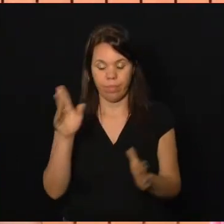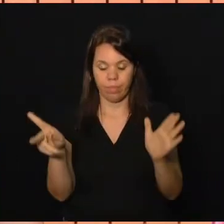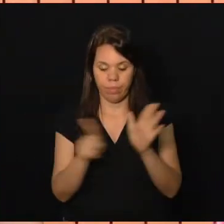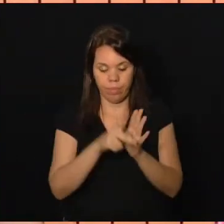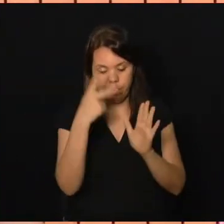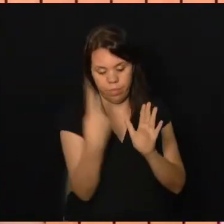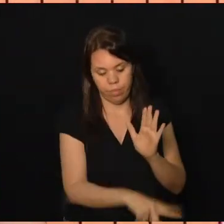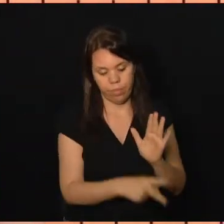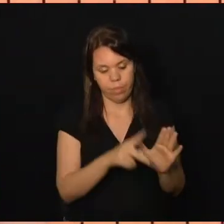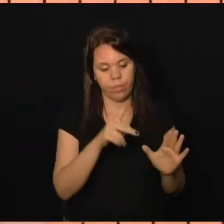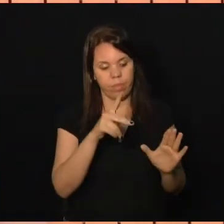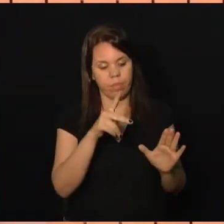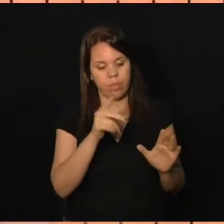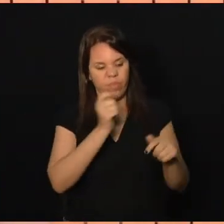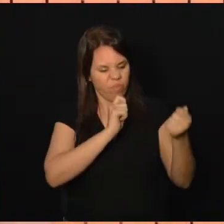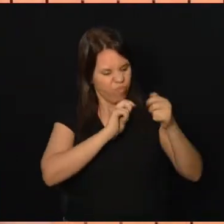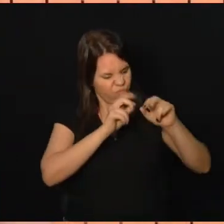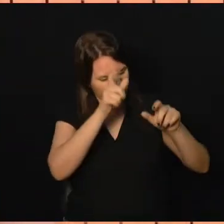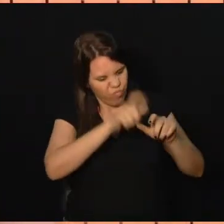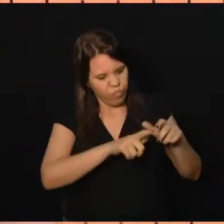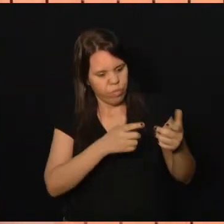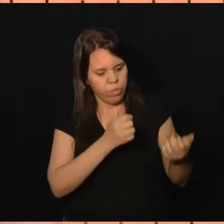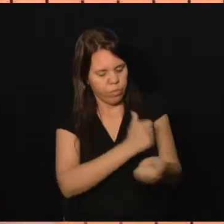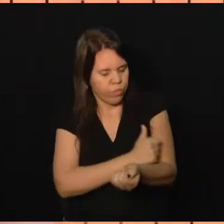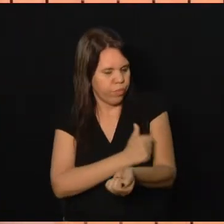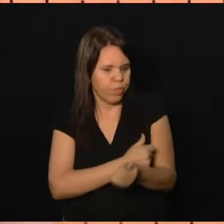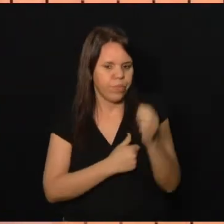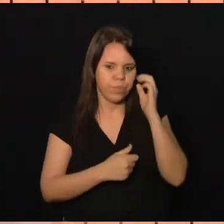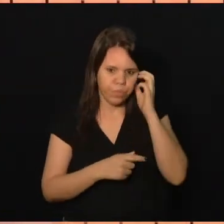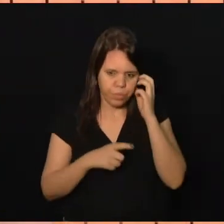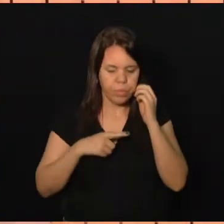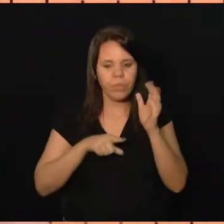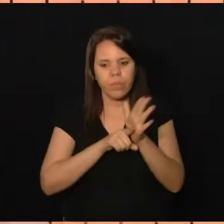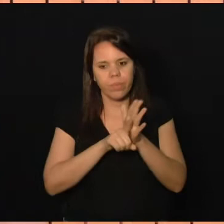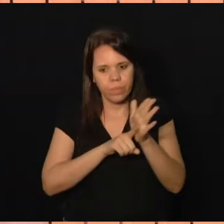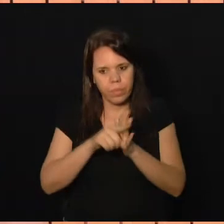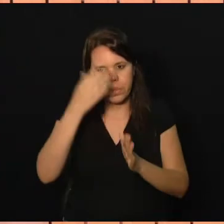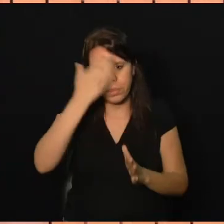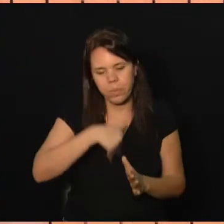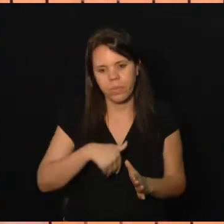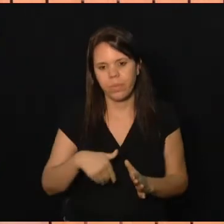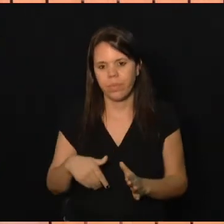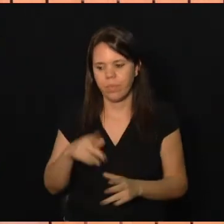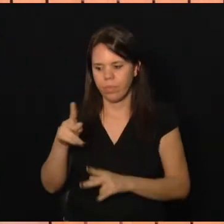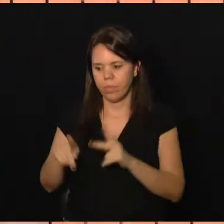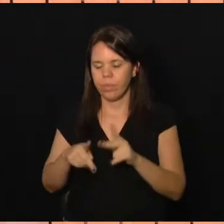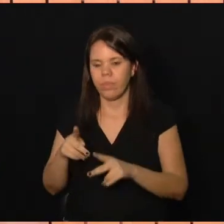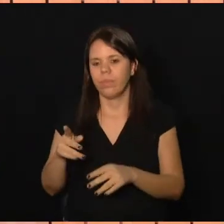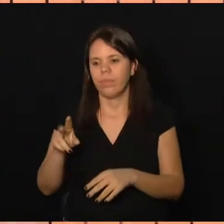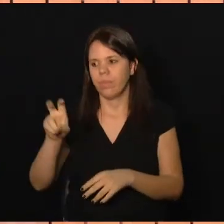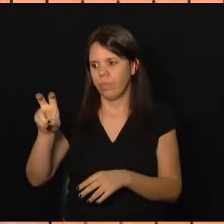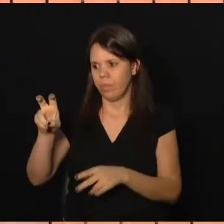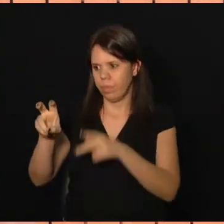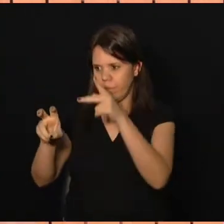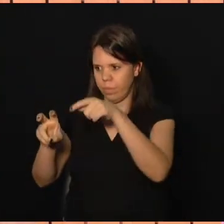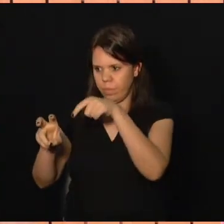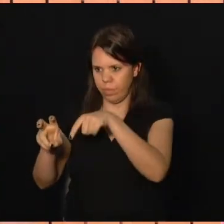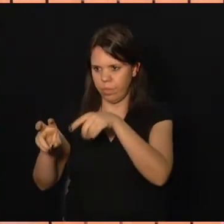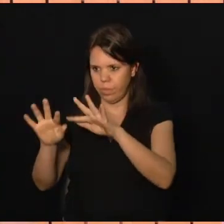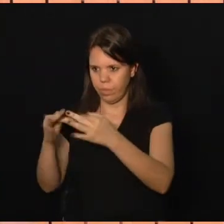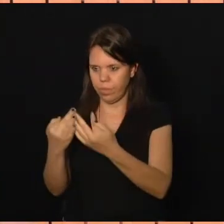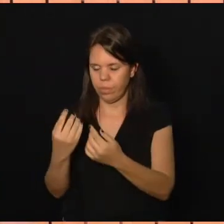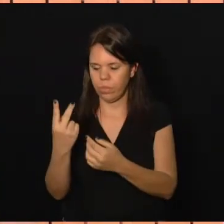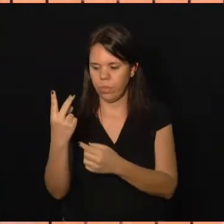dependência química, porque tem estatísticas que mostram que uma família de 5 elementos, 5 pessoas,